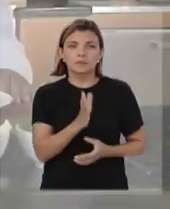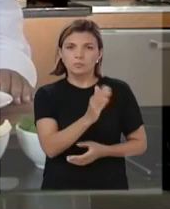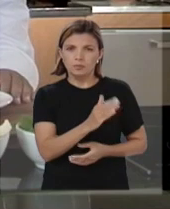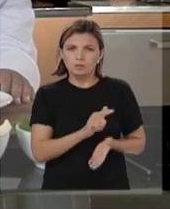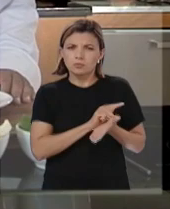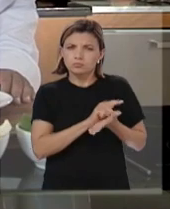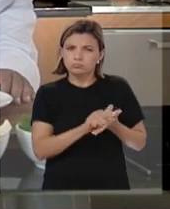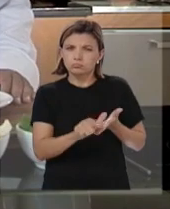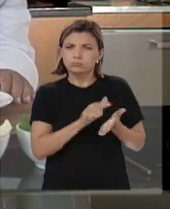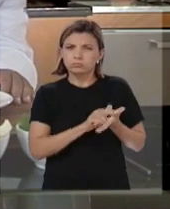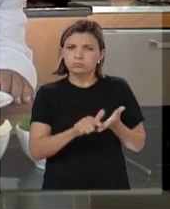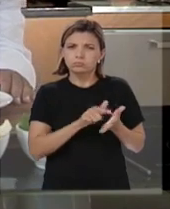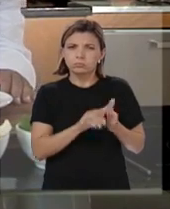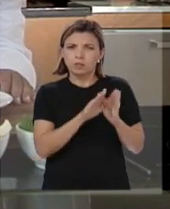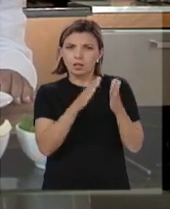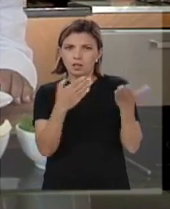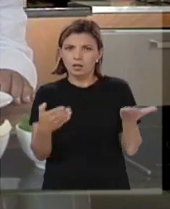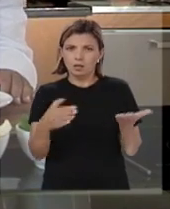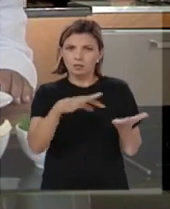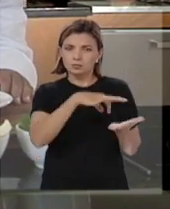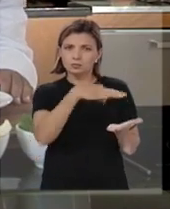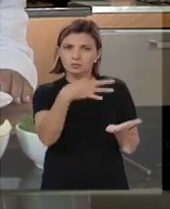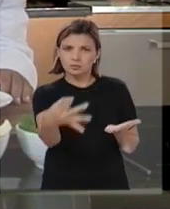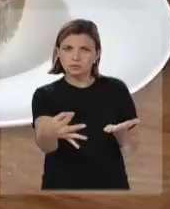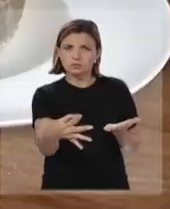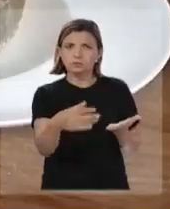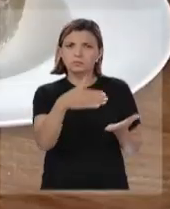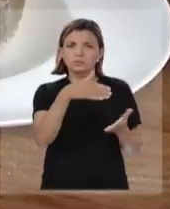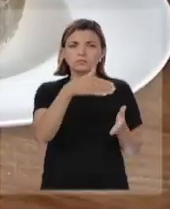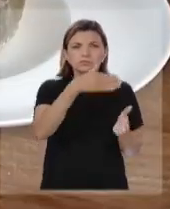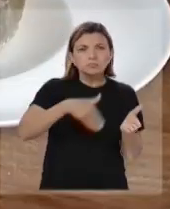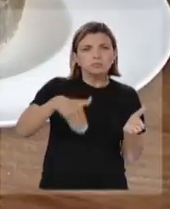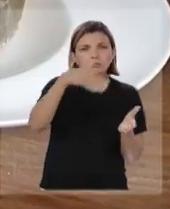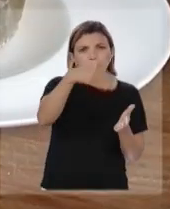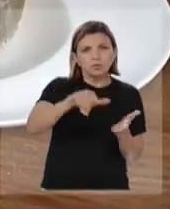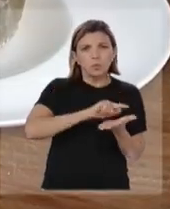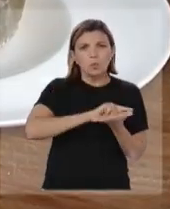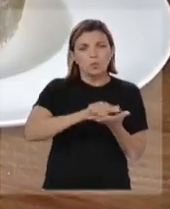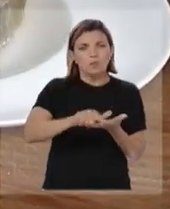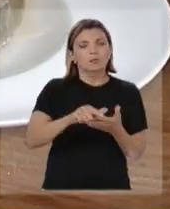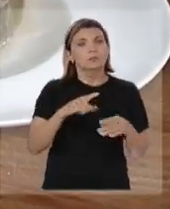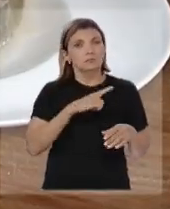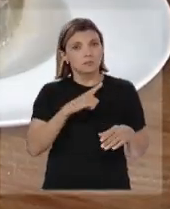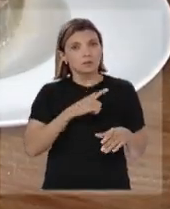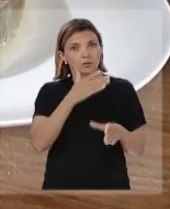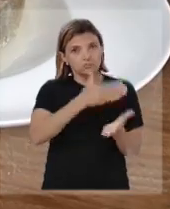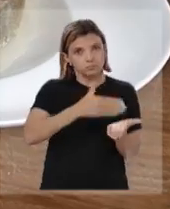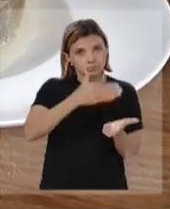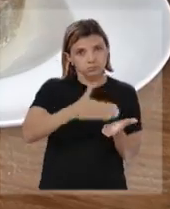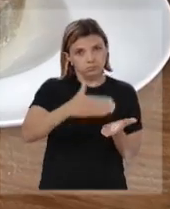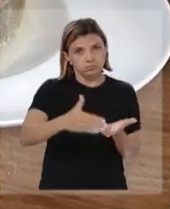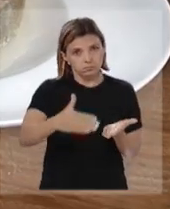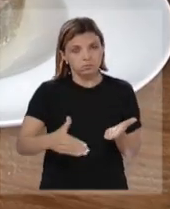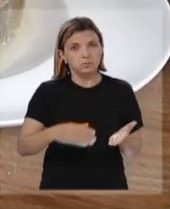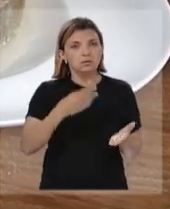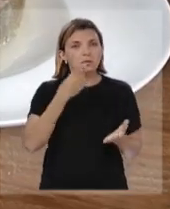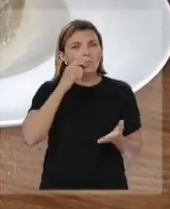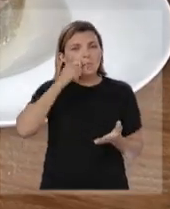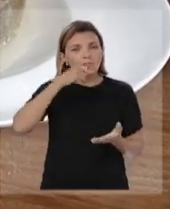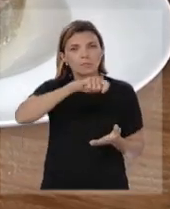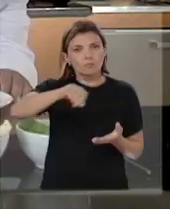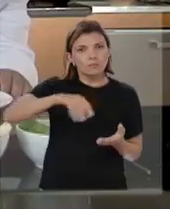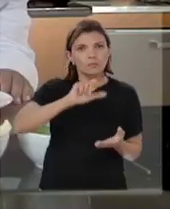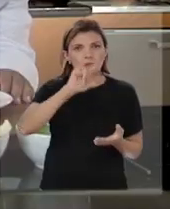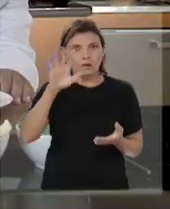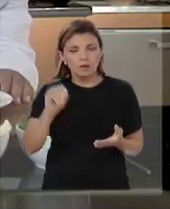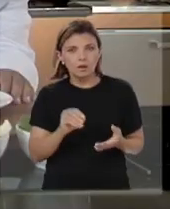O peixe tem que ser bem limpo. Tiramos as escamas, barbatanas e as vísceras. Depois é só cortar em pedaços, temperar com